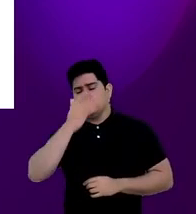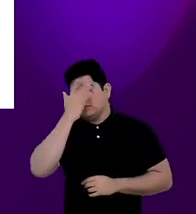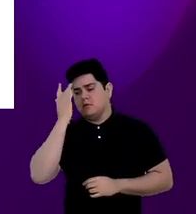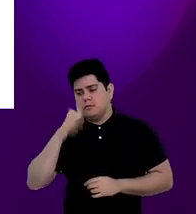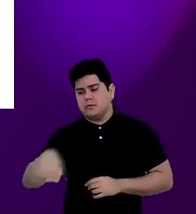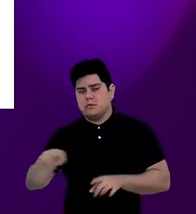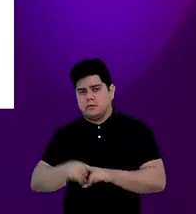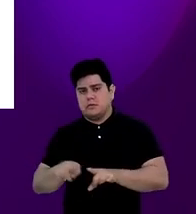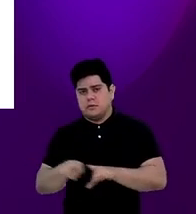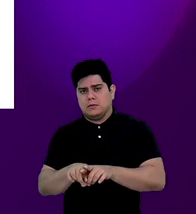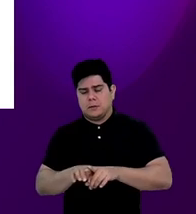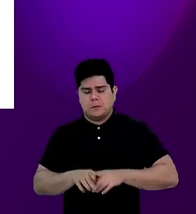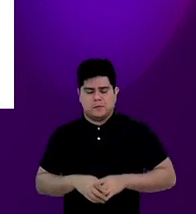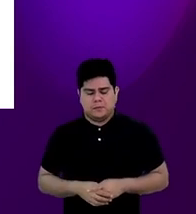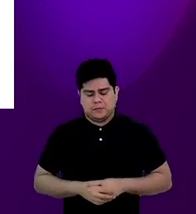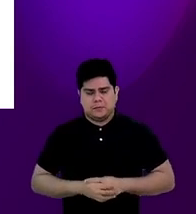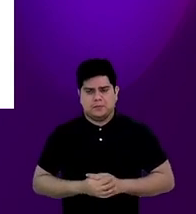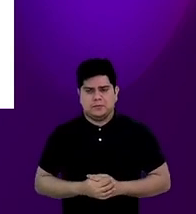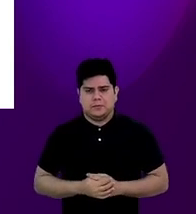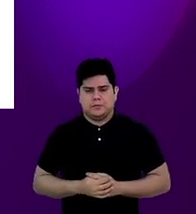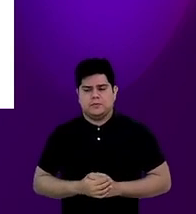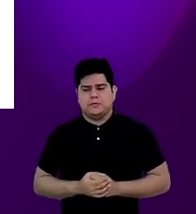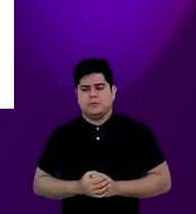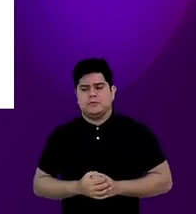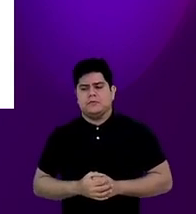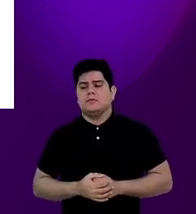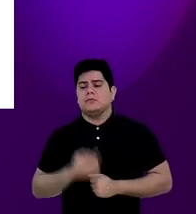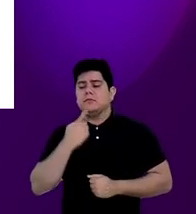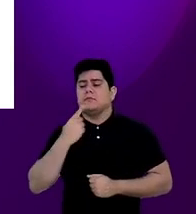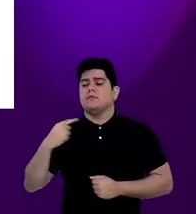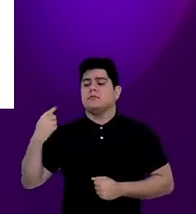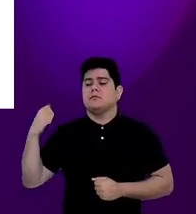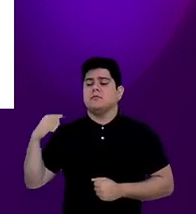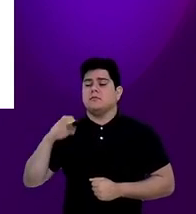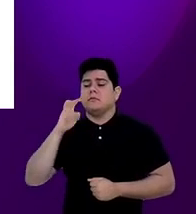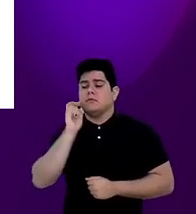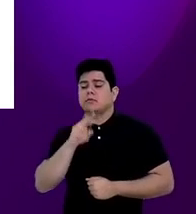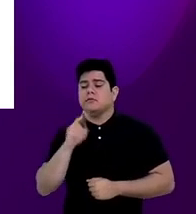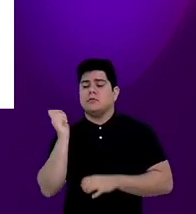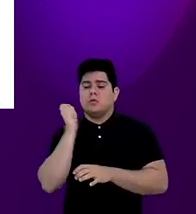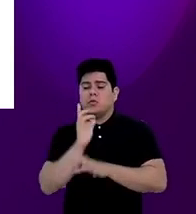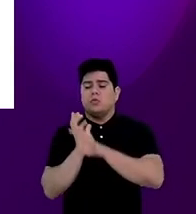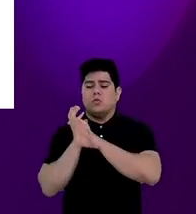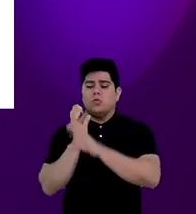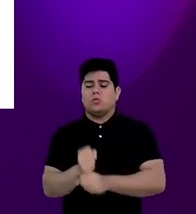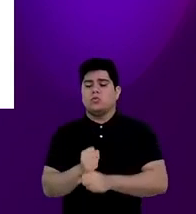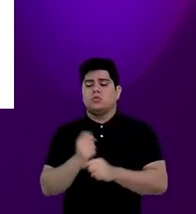também altamente refratária. Recentemente, a gente viu resultados do primeiro